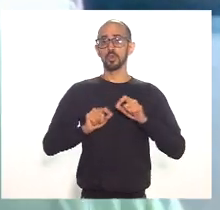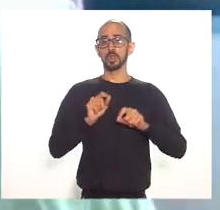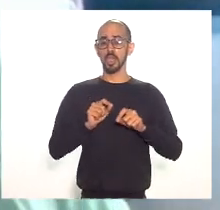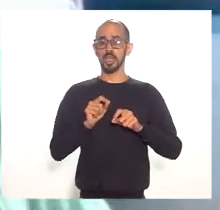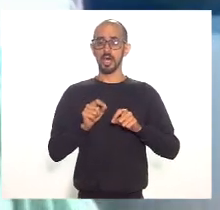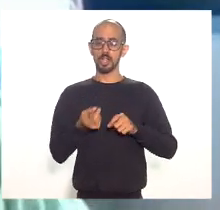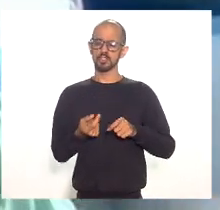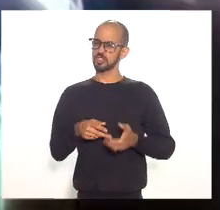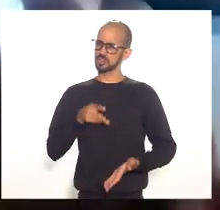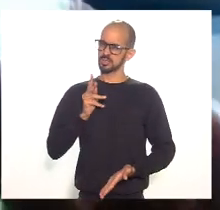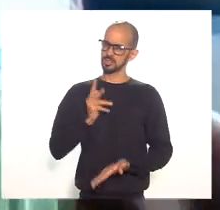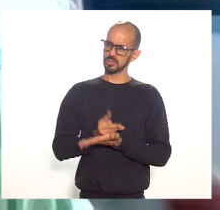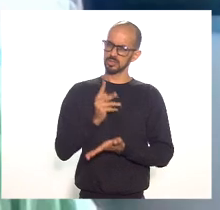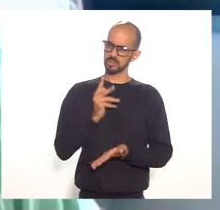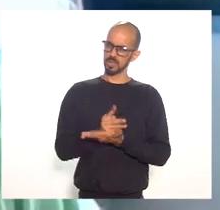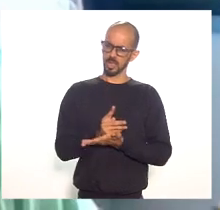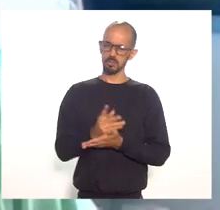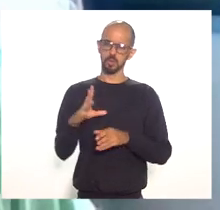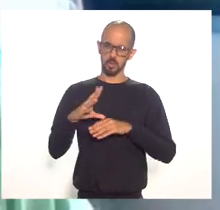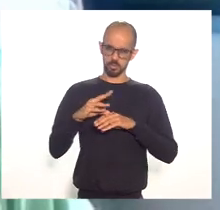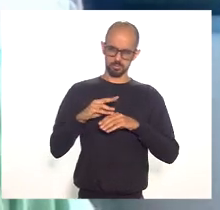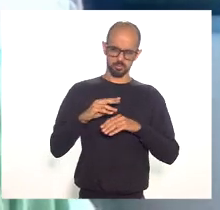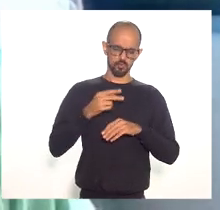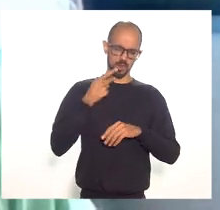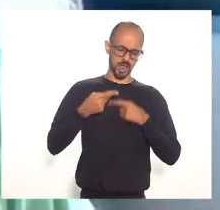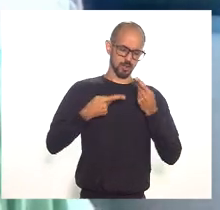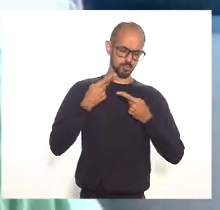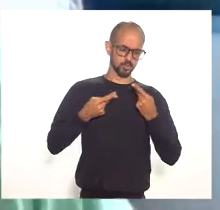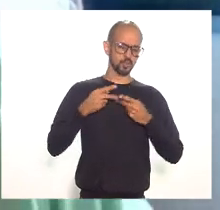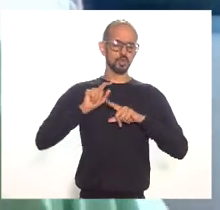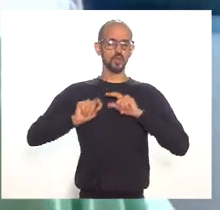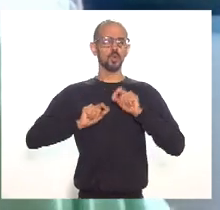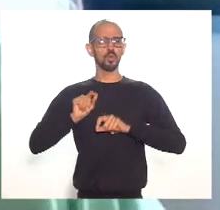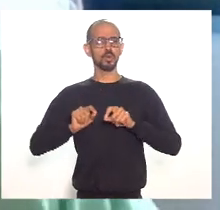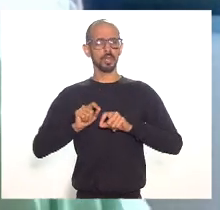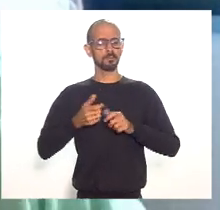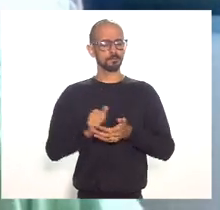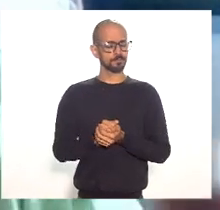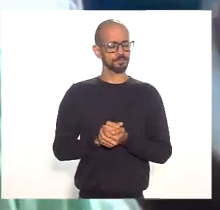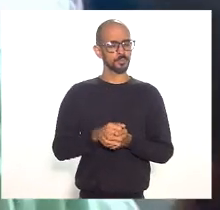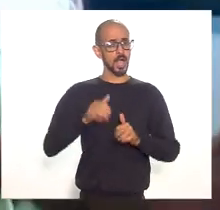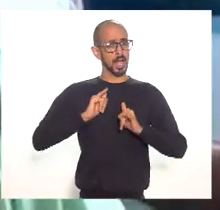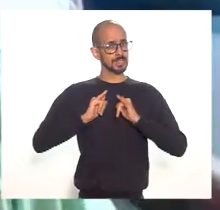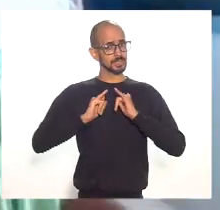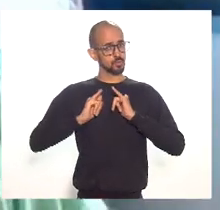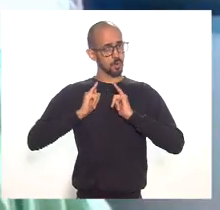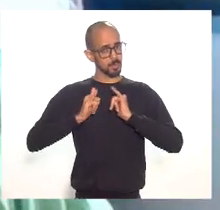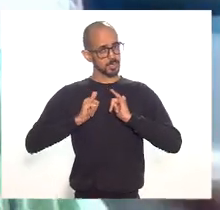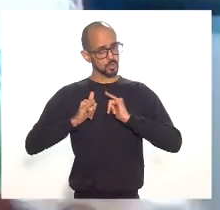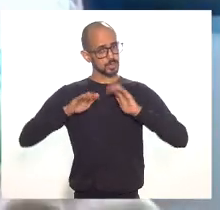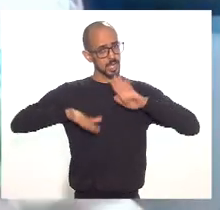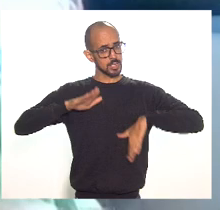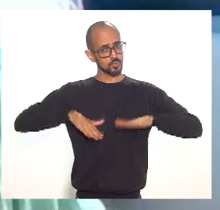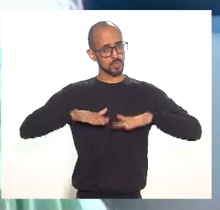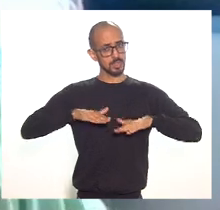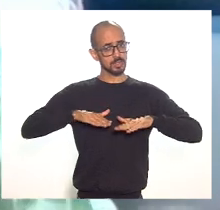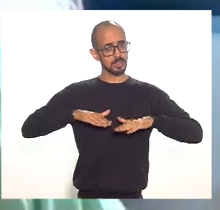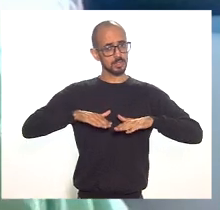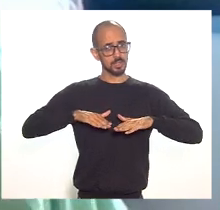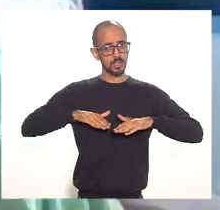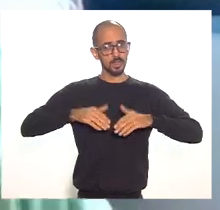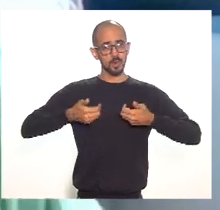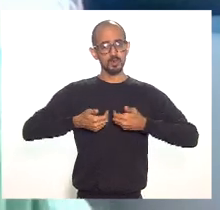reforçamos e também demos argumentos. Pelo seguinte, essas informações muitas vezes estão dispersas,